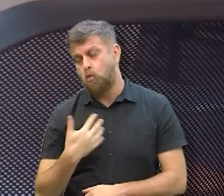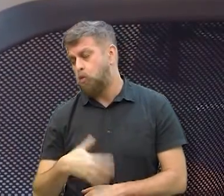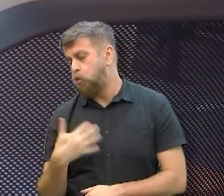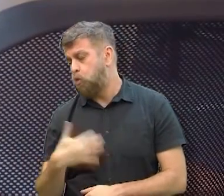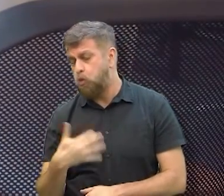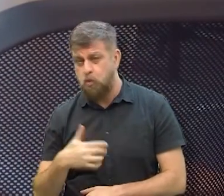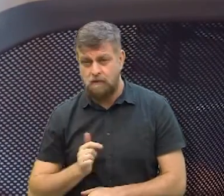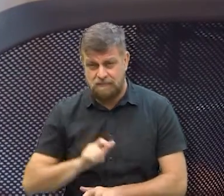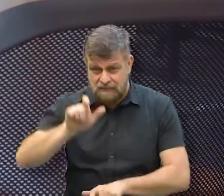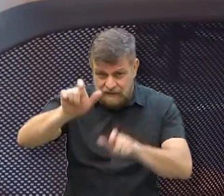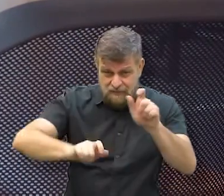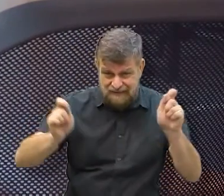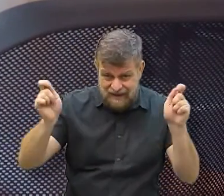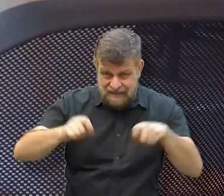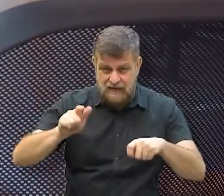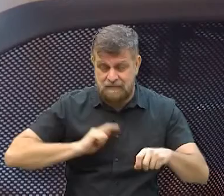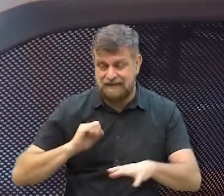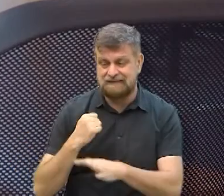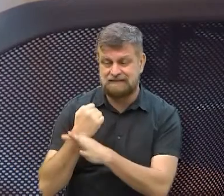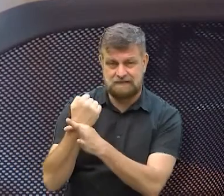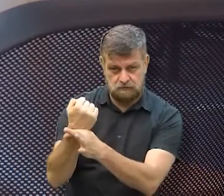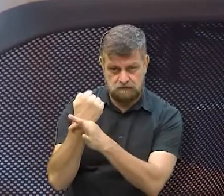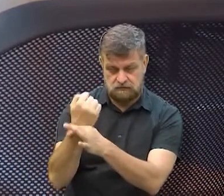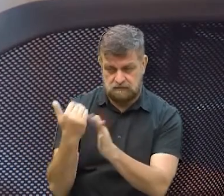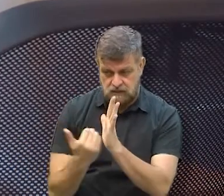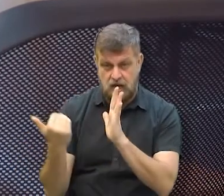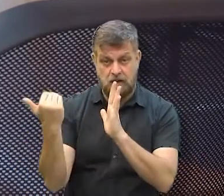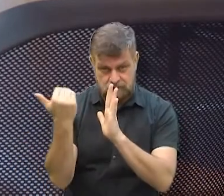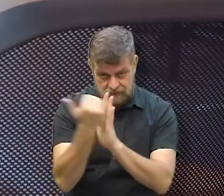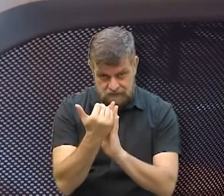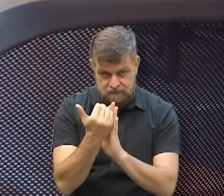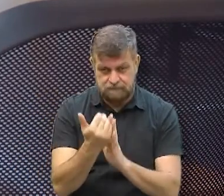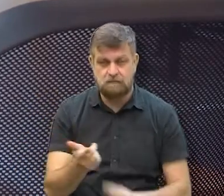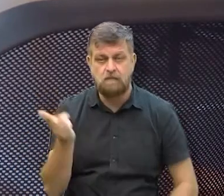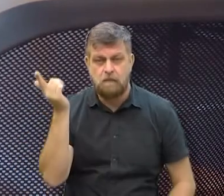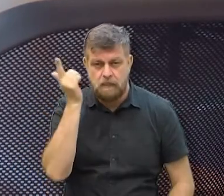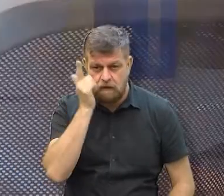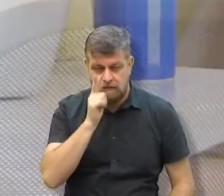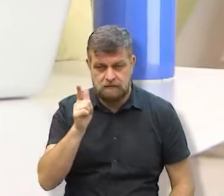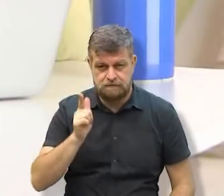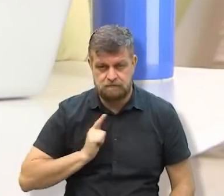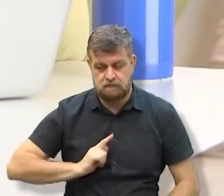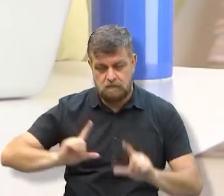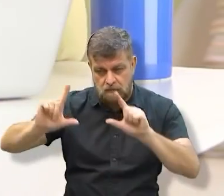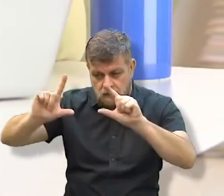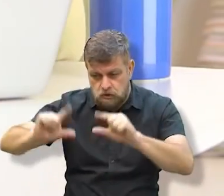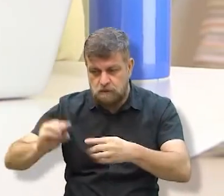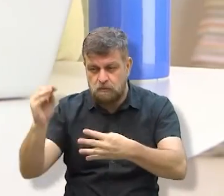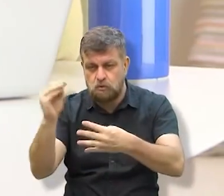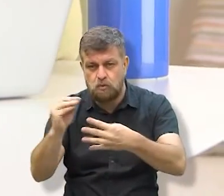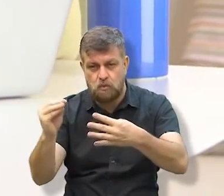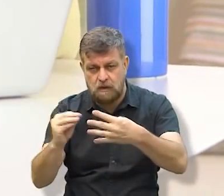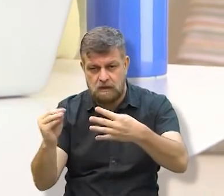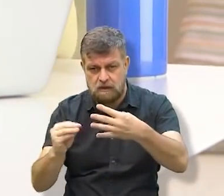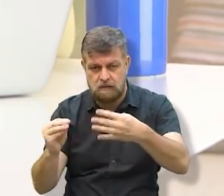podem eventualmente fazer é aumentar a garantia, né, do empréstimo e conseguir, portanto, uma redução